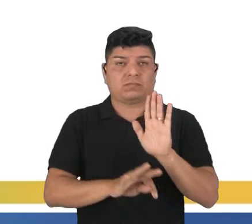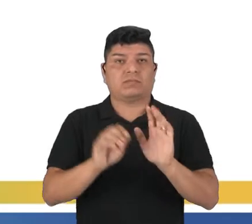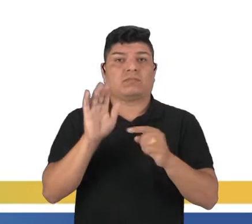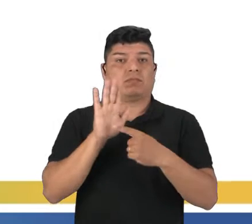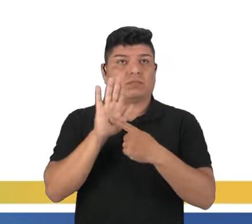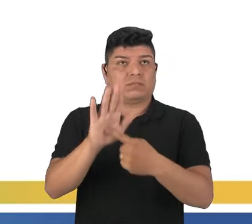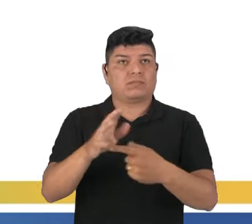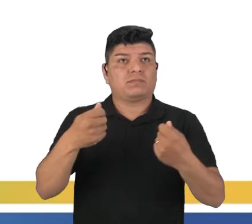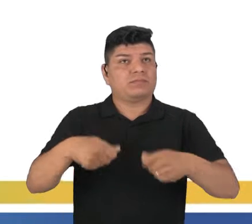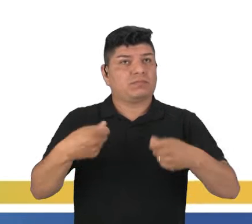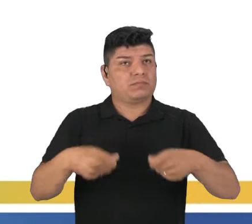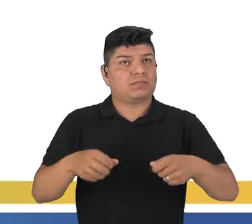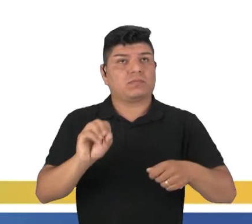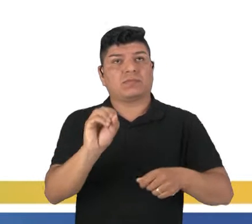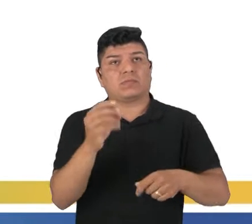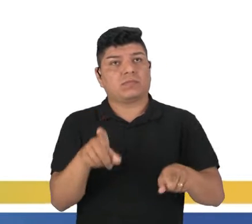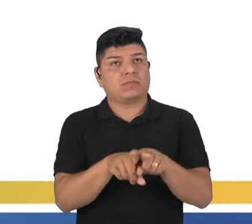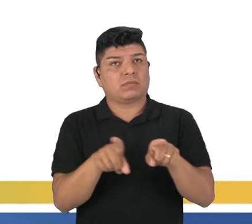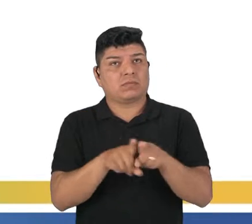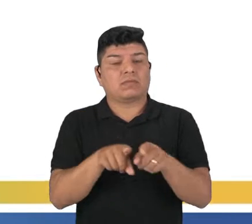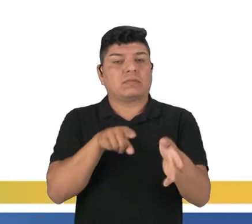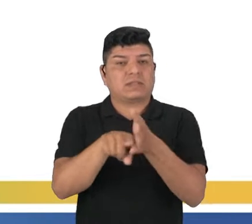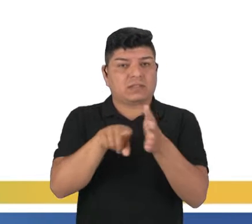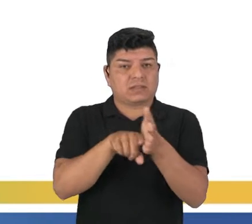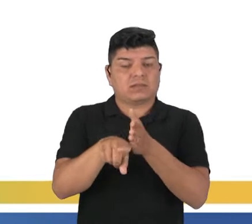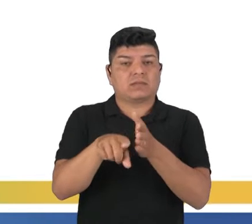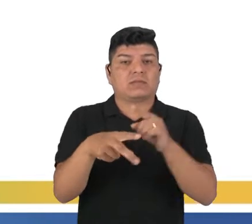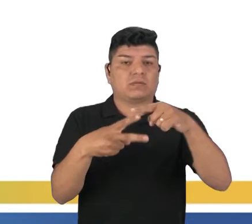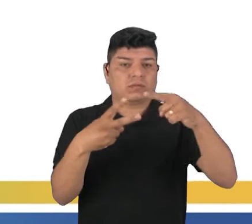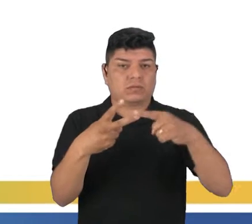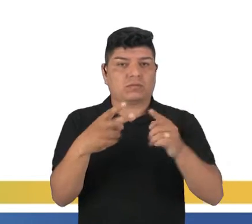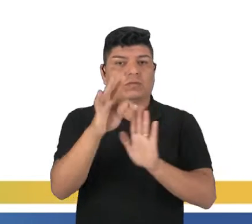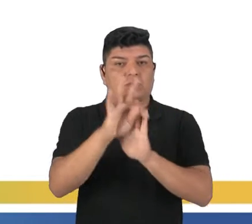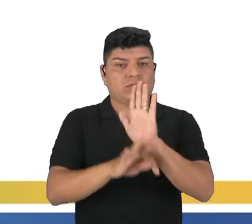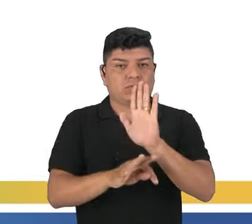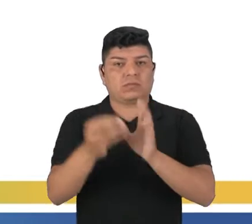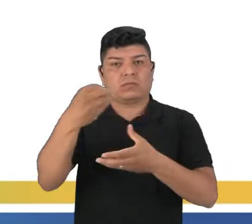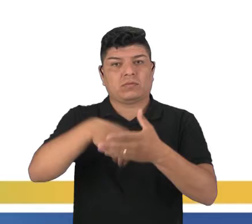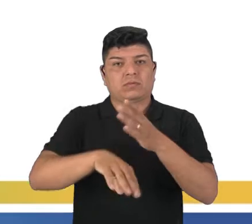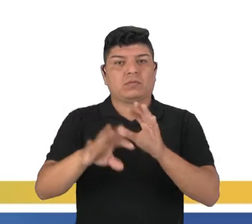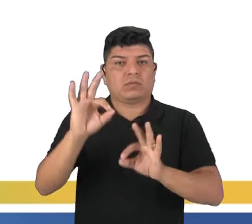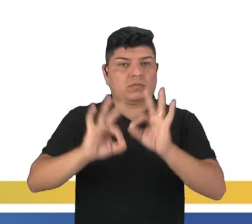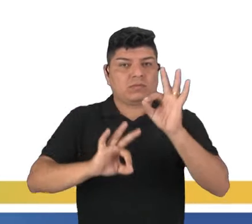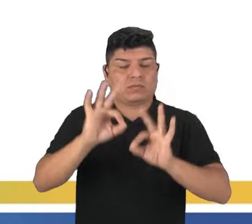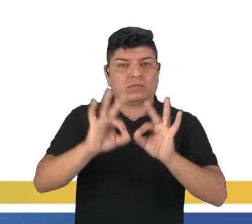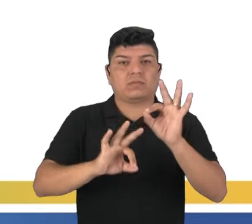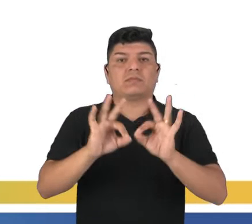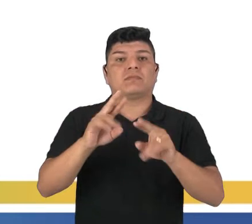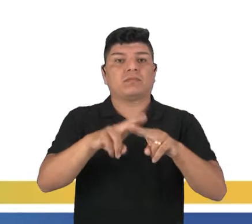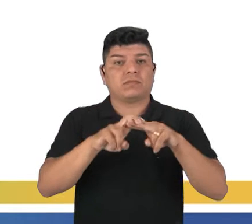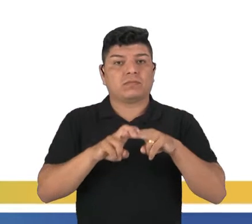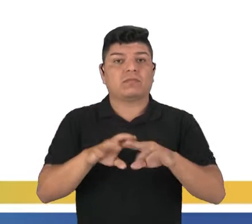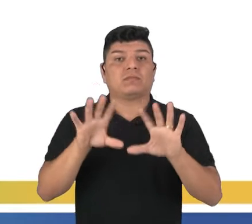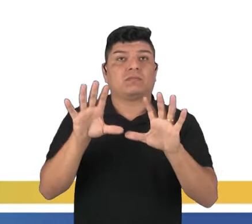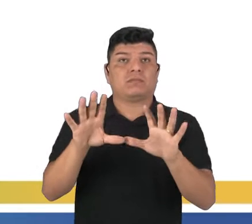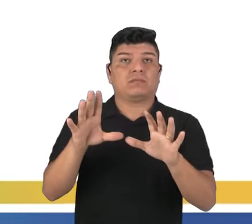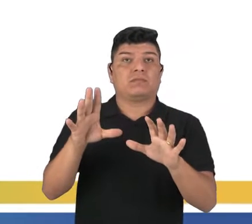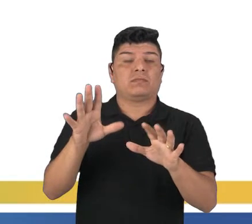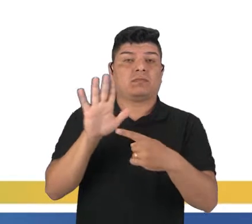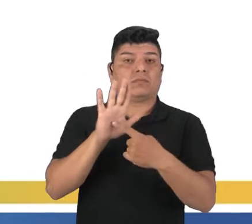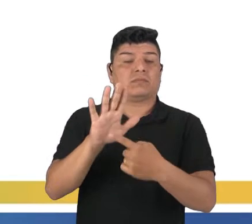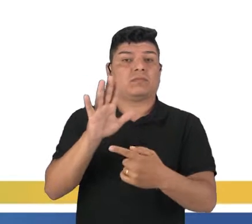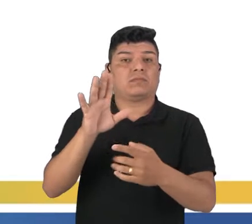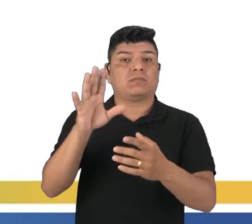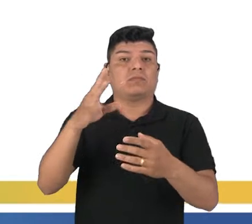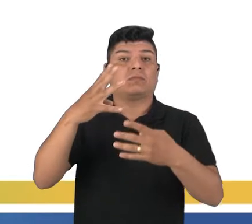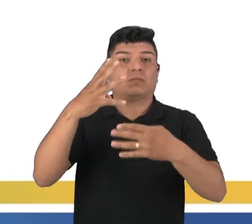ser expositivo e também argumentativos. Dois tipos textuais ali dentro de uma construção. Então aqui você vai expor o